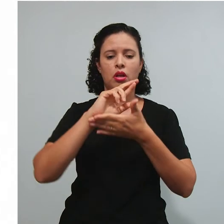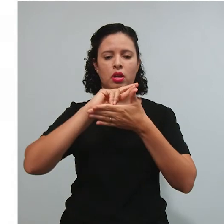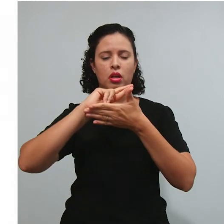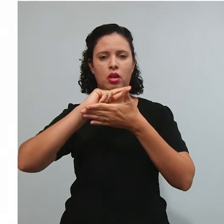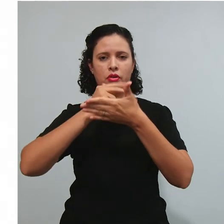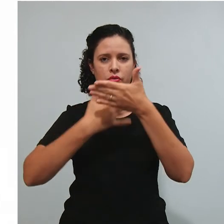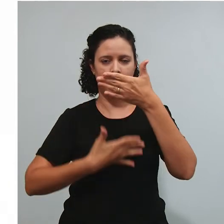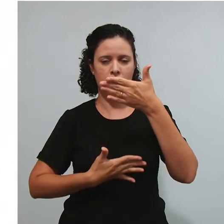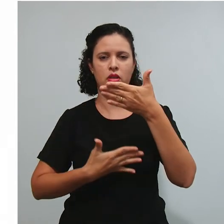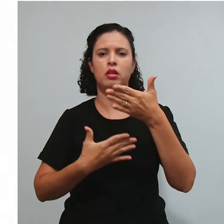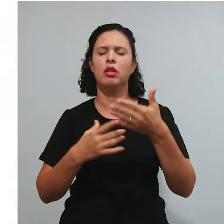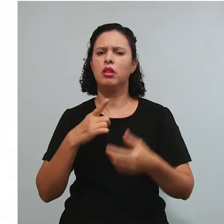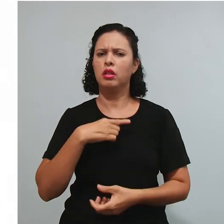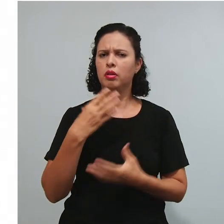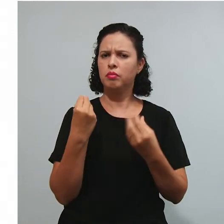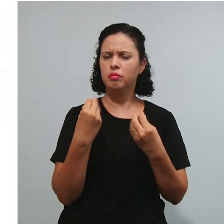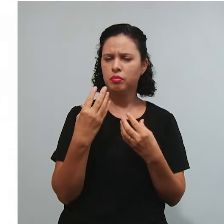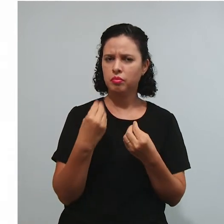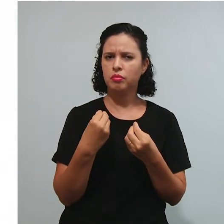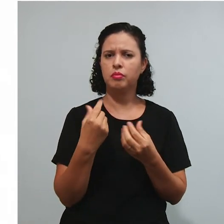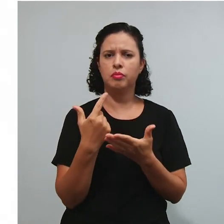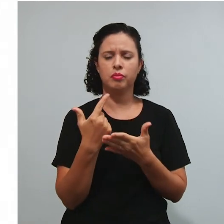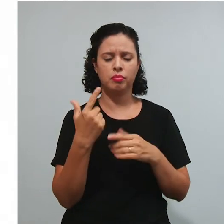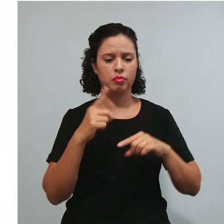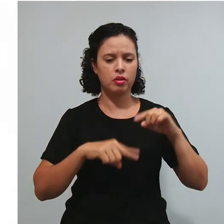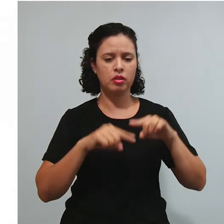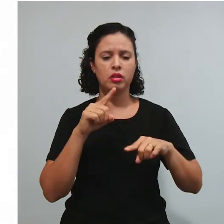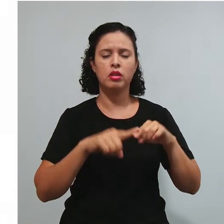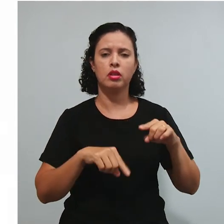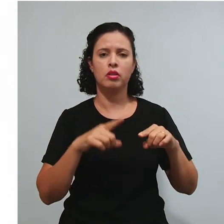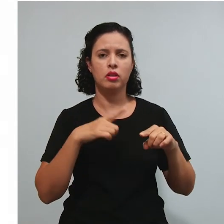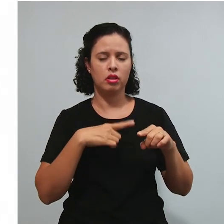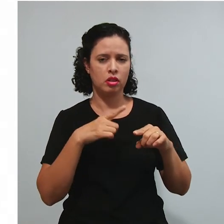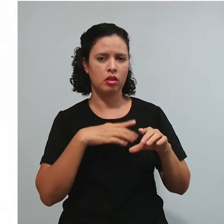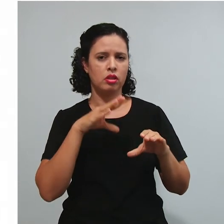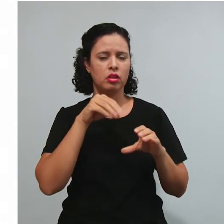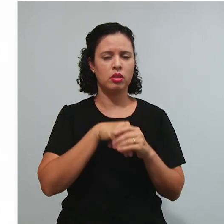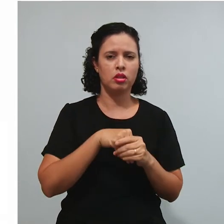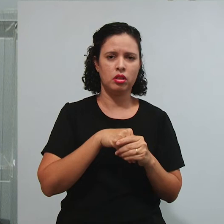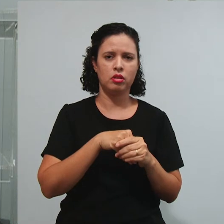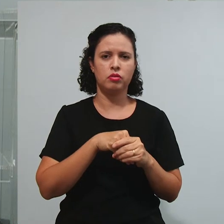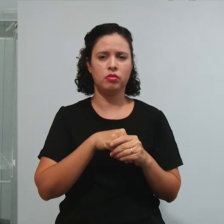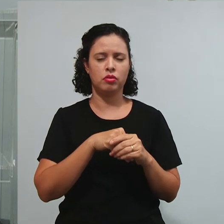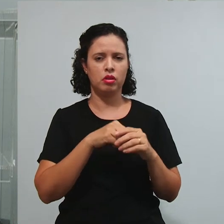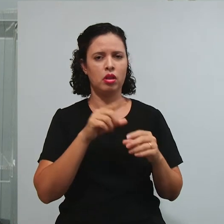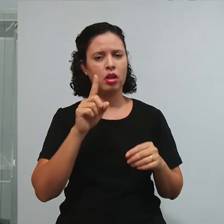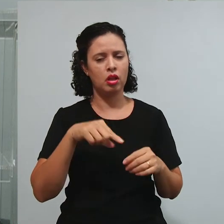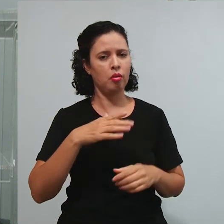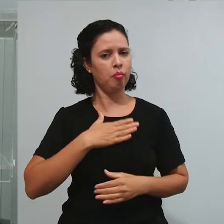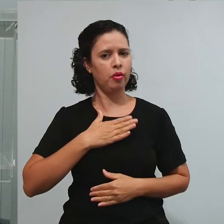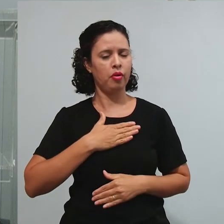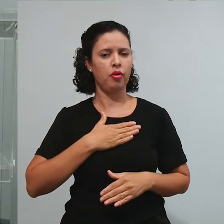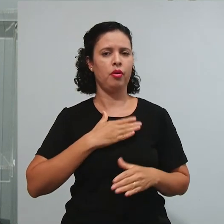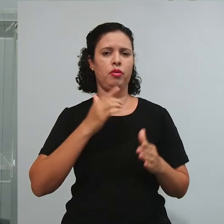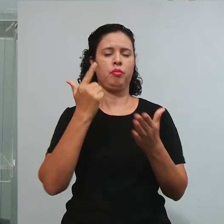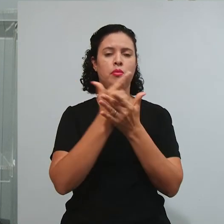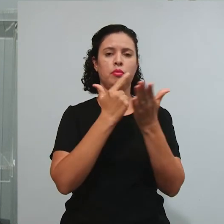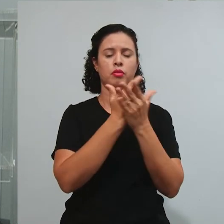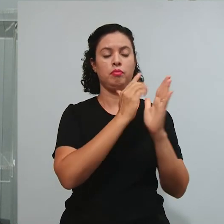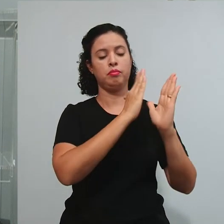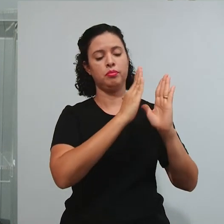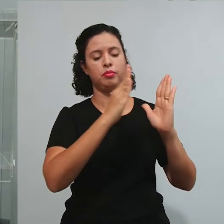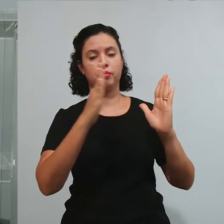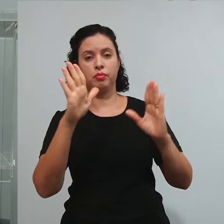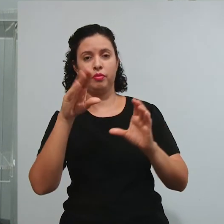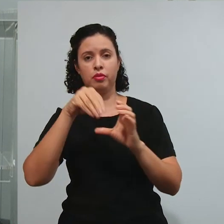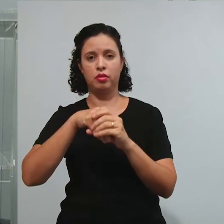Muitos desses materiais vocês encontram também na minha biblioteca, dentro do SWAP. Vocês